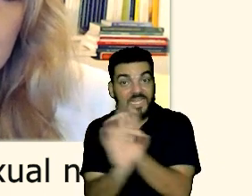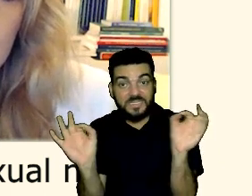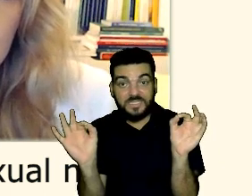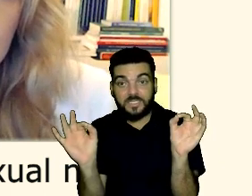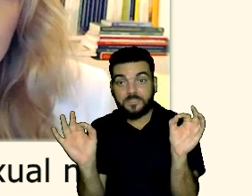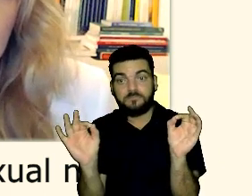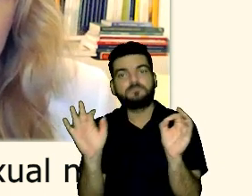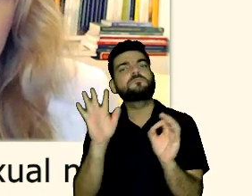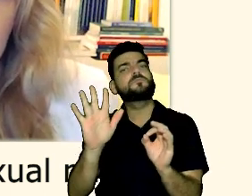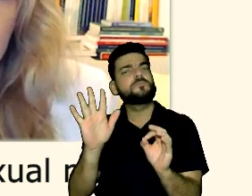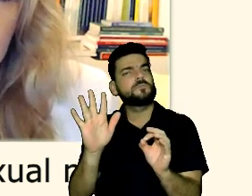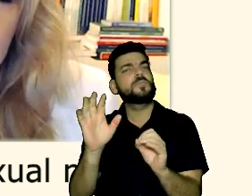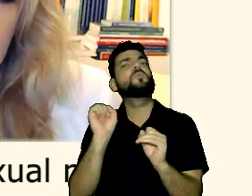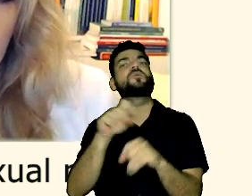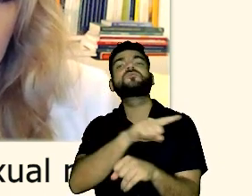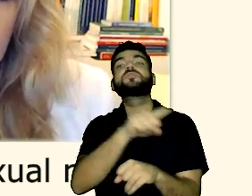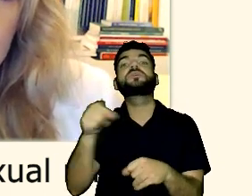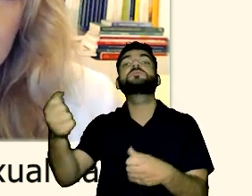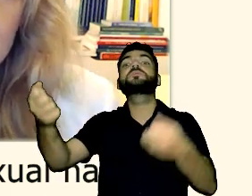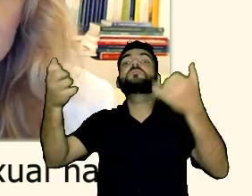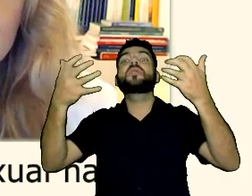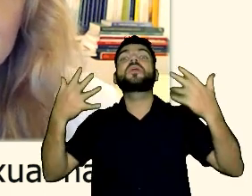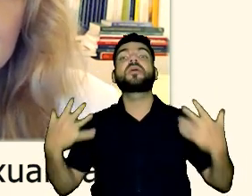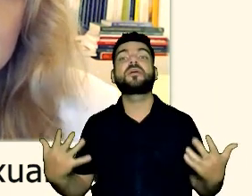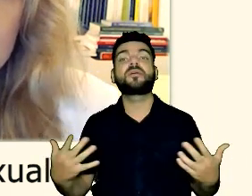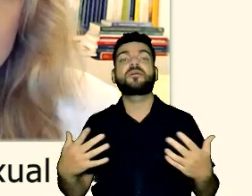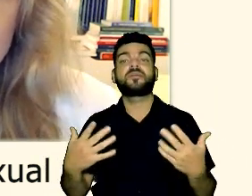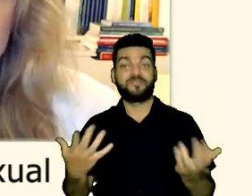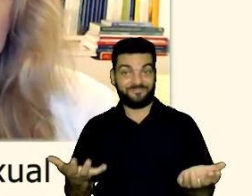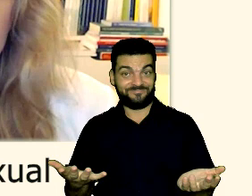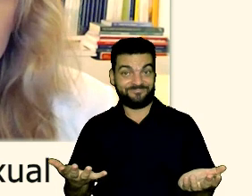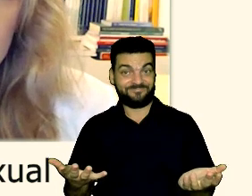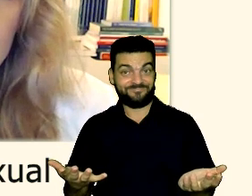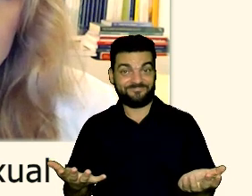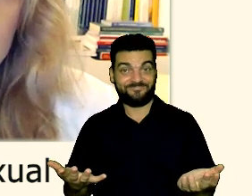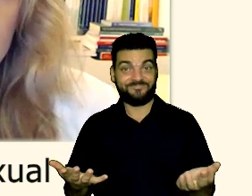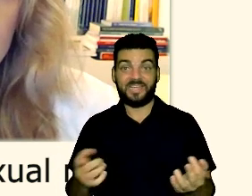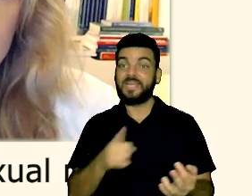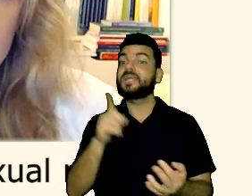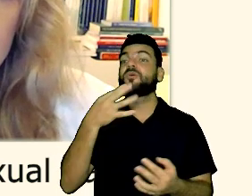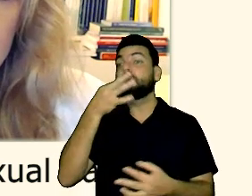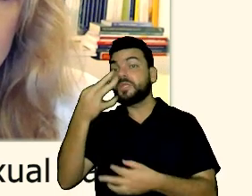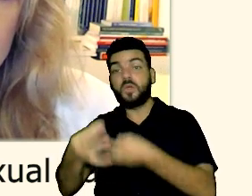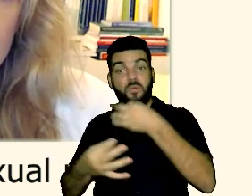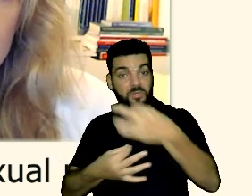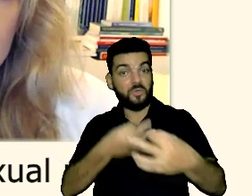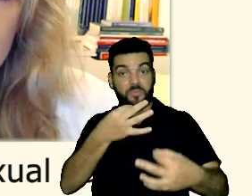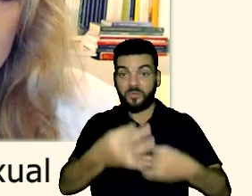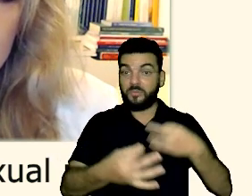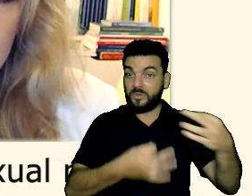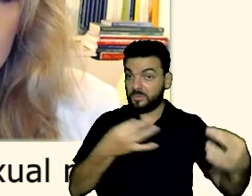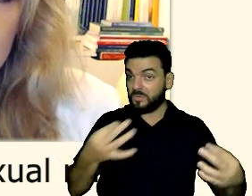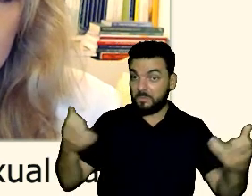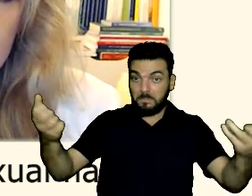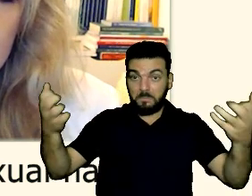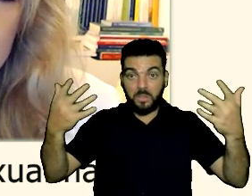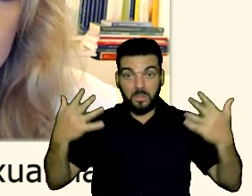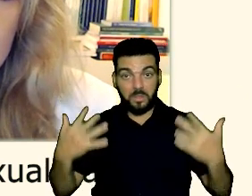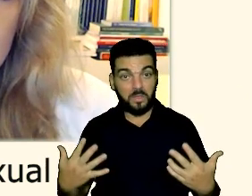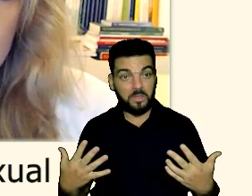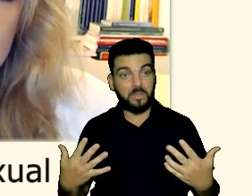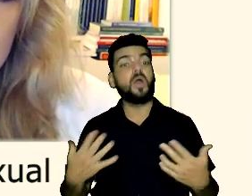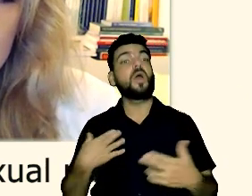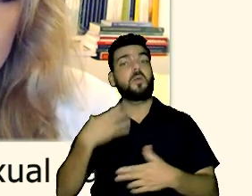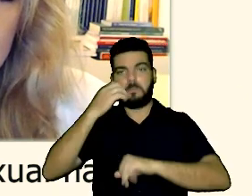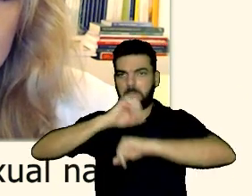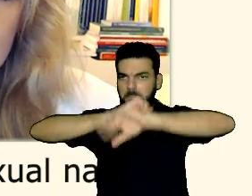gente entender e dar a voz para todos. Nesse momento que eu consigo dar a voz para todos,